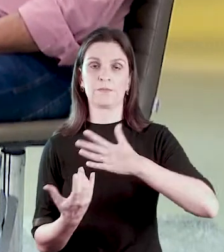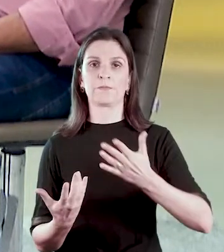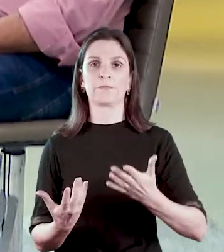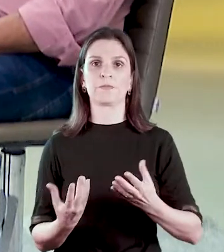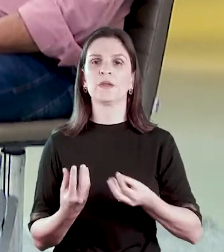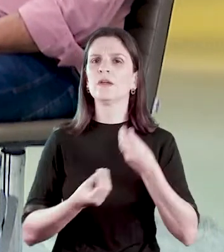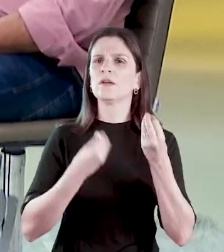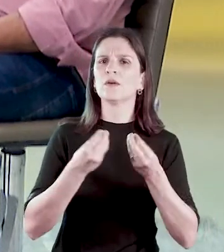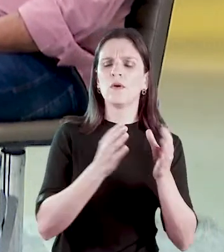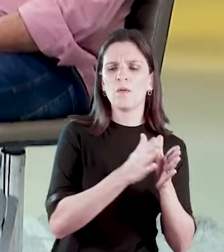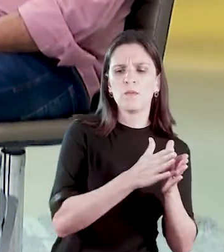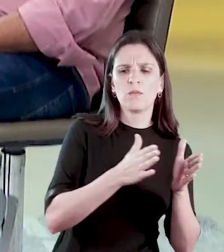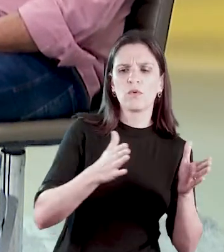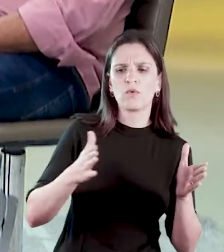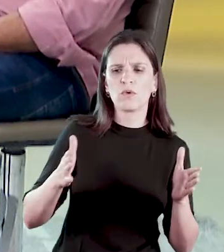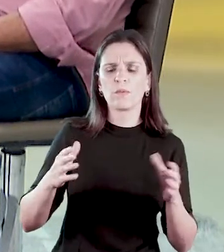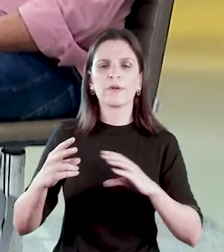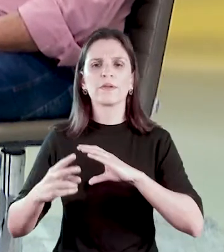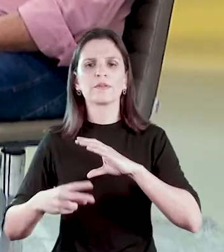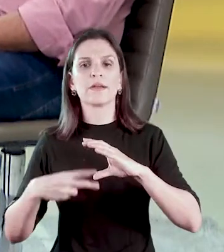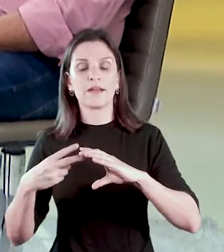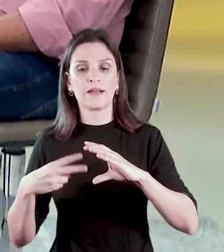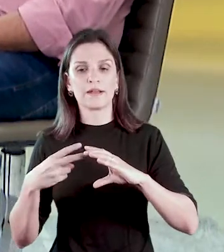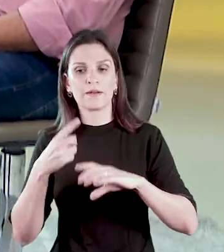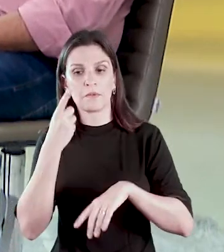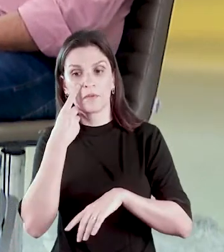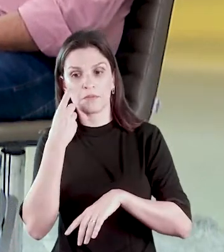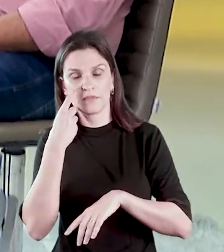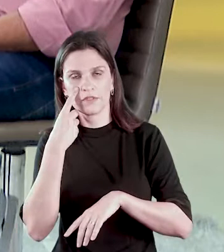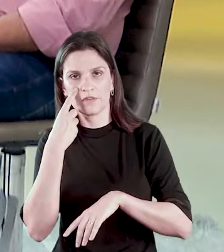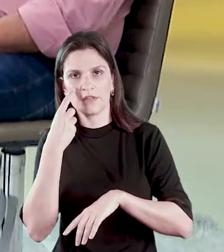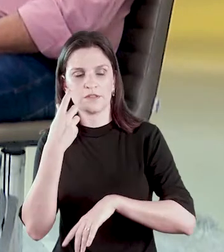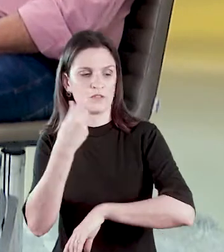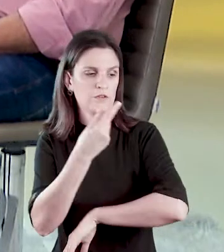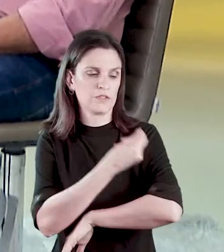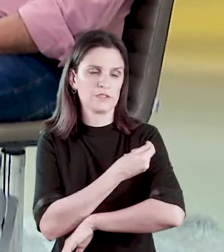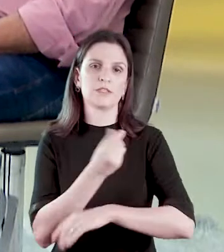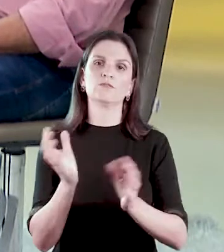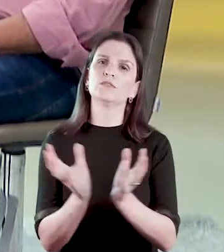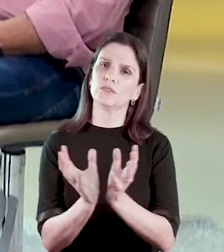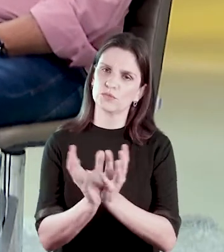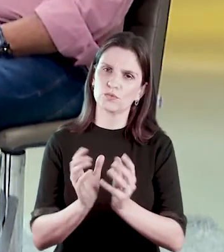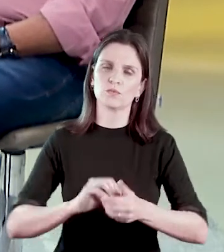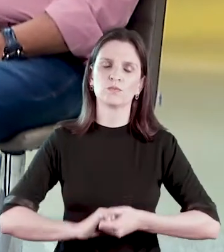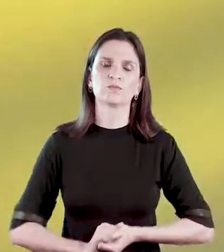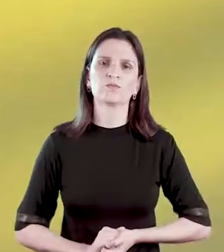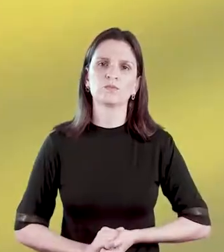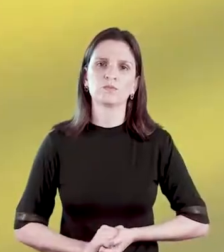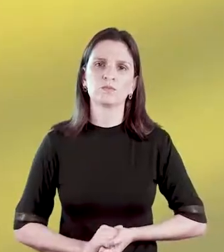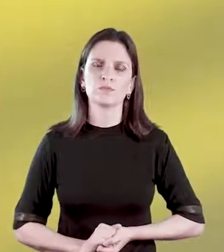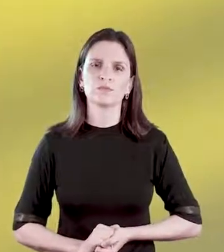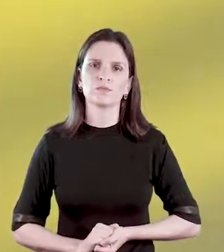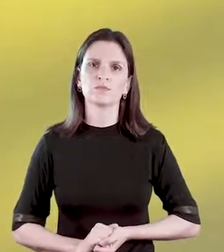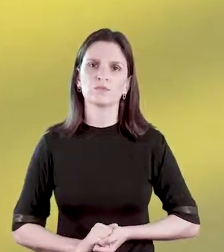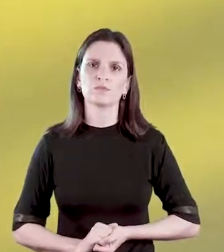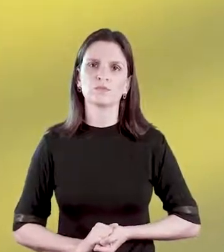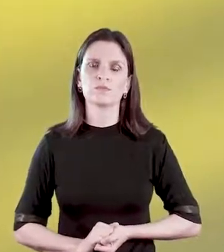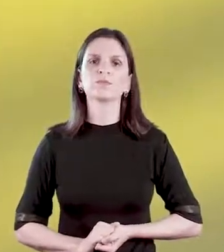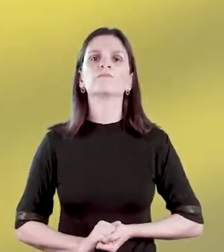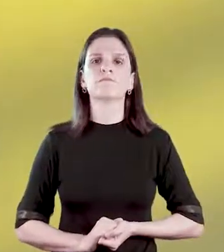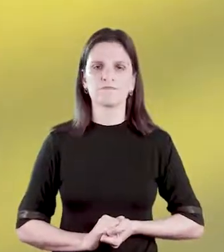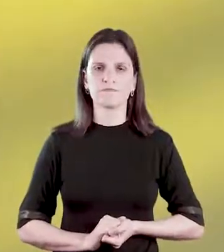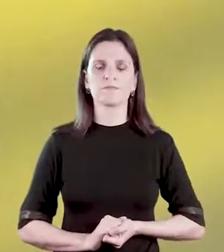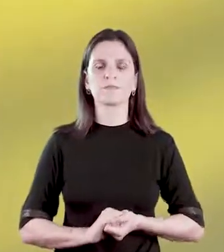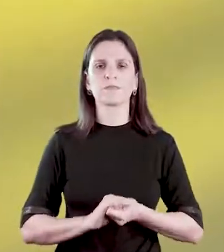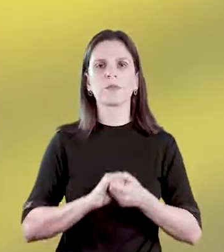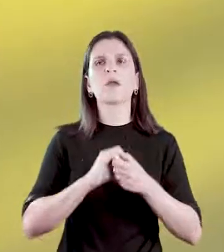vacinados idosos institucionalizados como que a câmera vem acompanhando a vacinação desse grupo prioritário nós tivemos